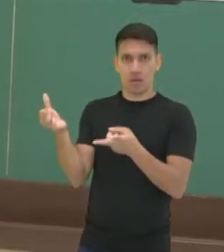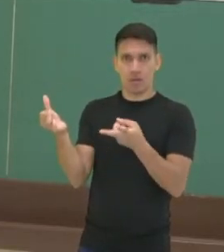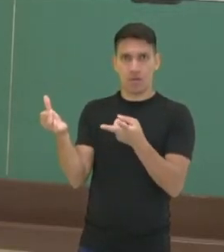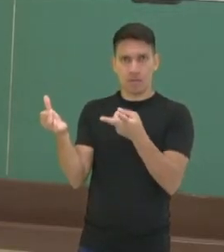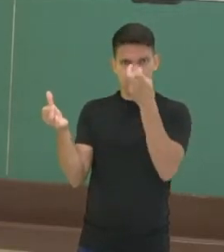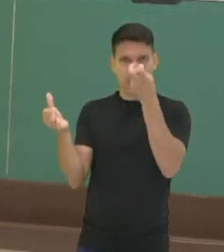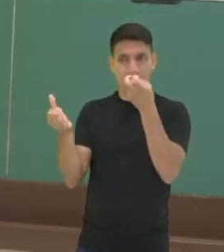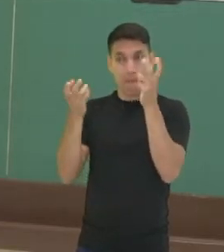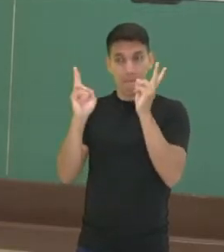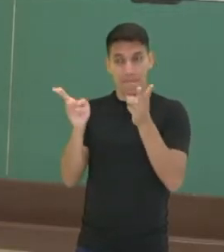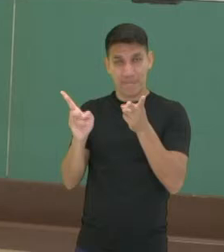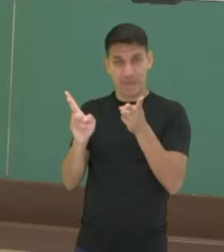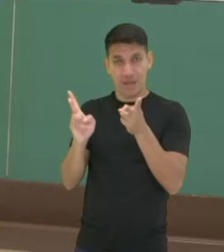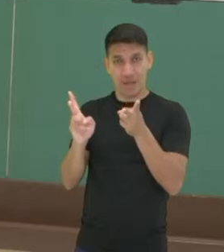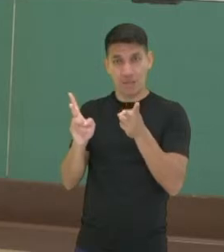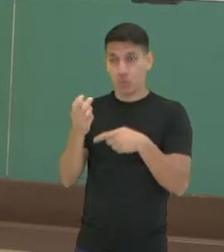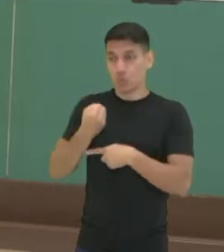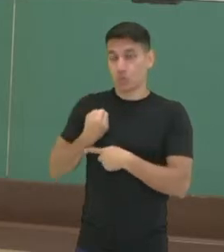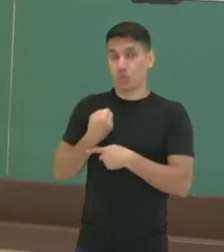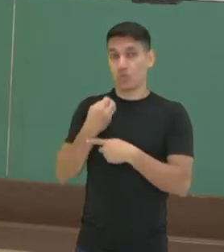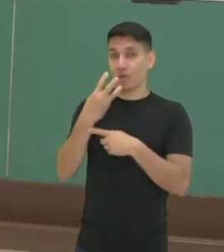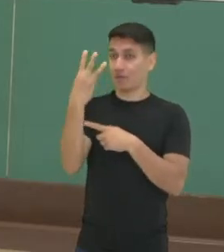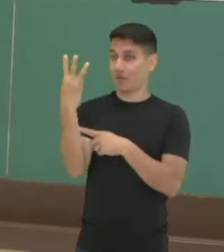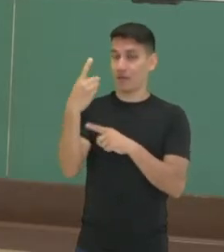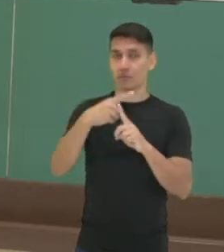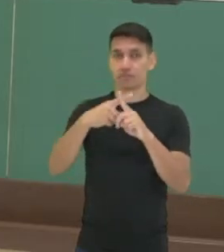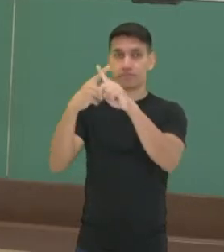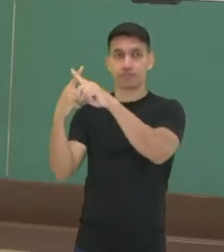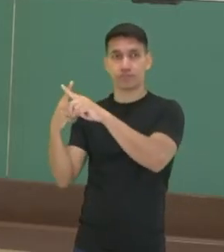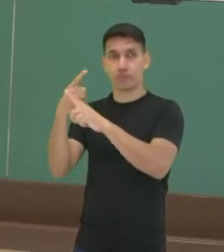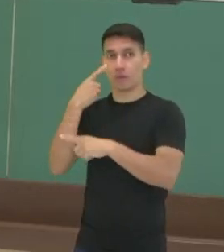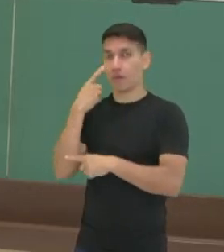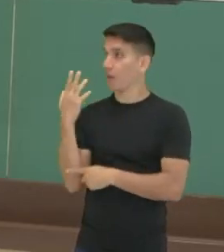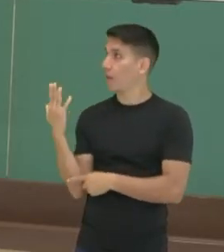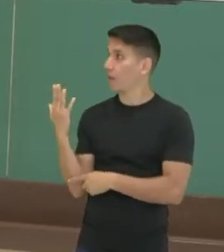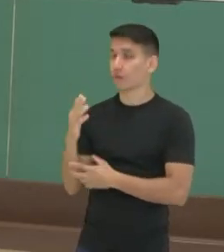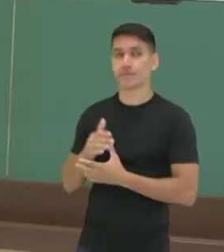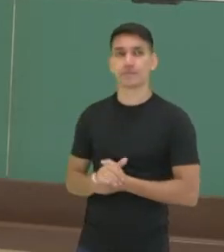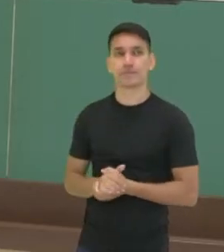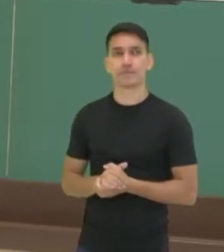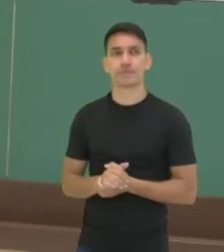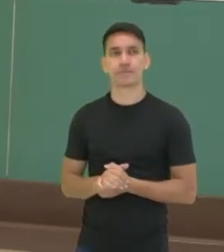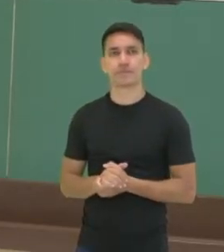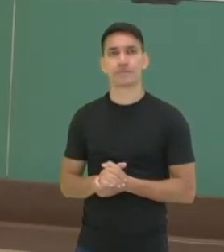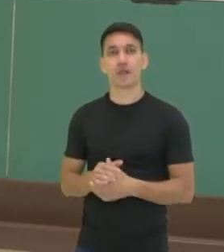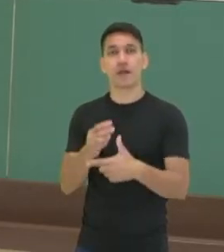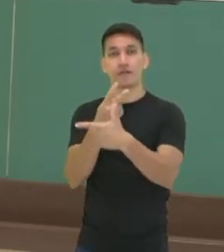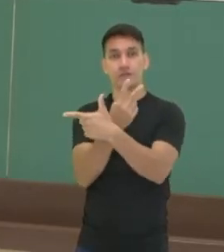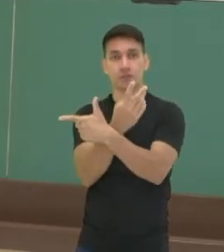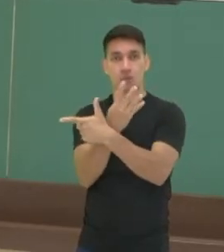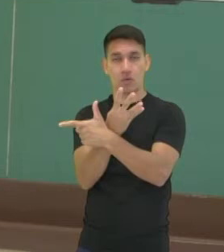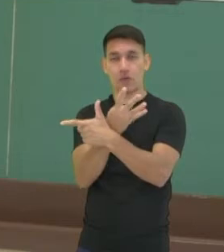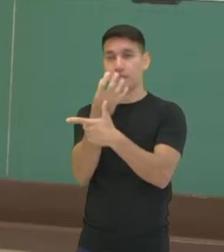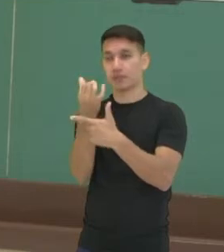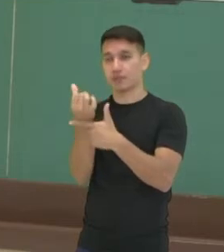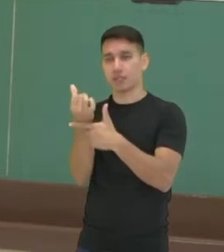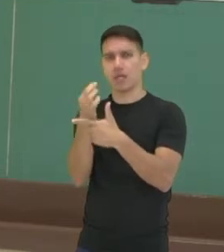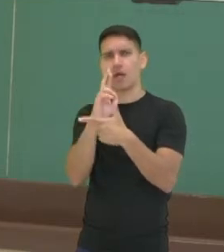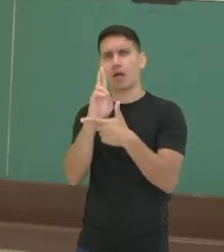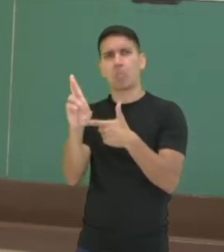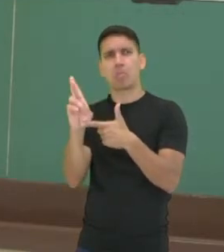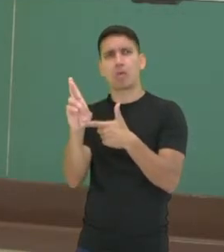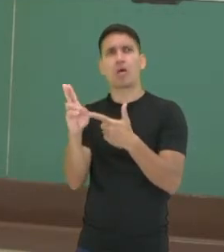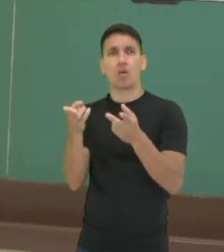número, que foi por 3, né? 3 vezes 8, 24, 3 vezes 2, 6. E perceba que o resultado da divisão é o mesmo, isso não